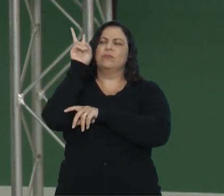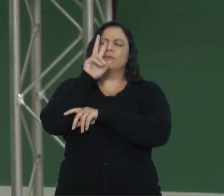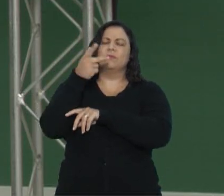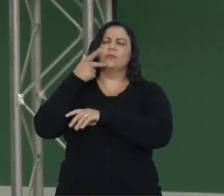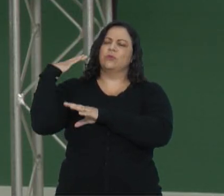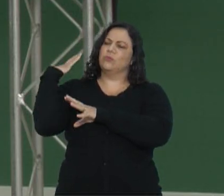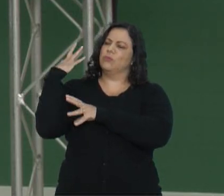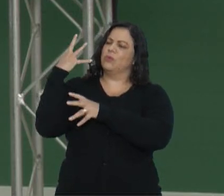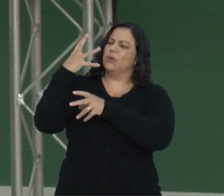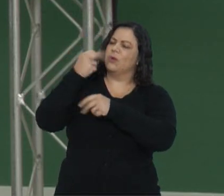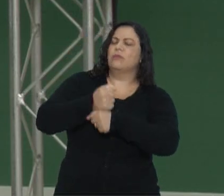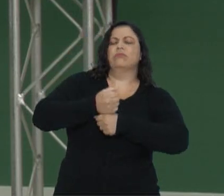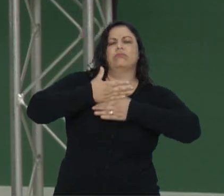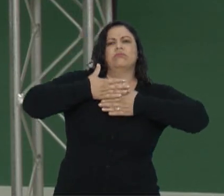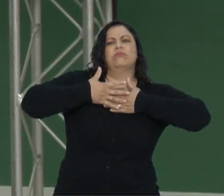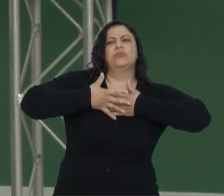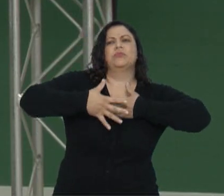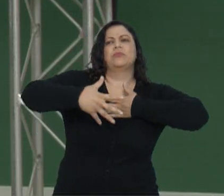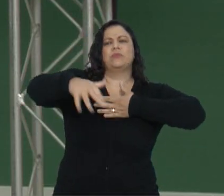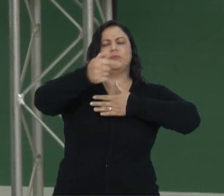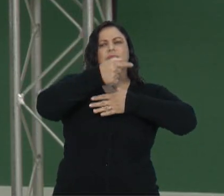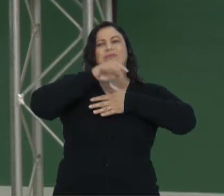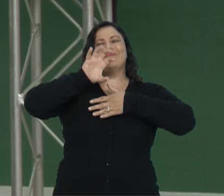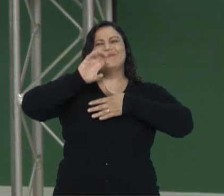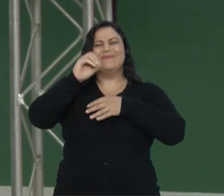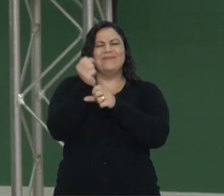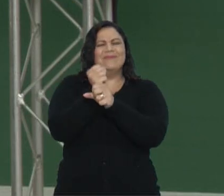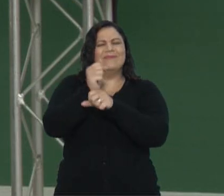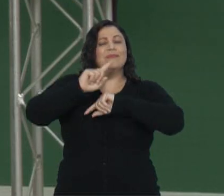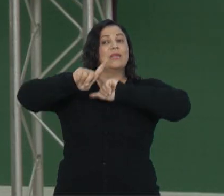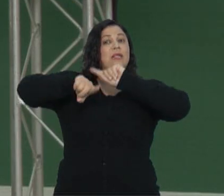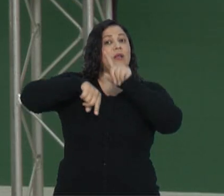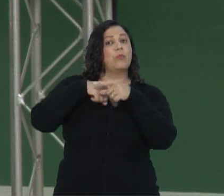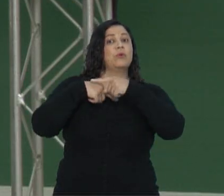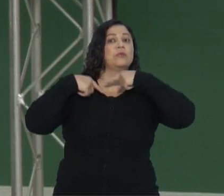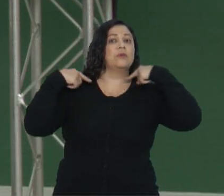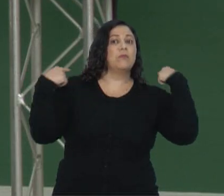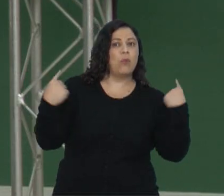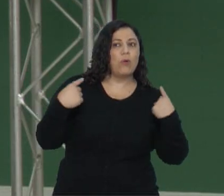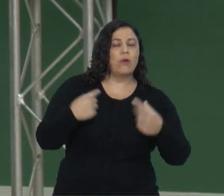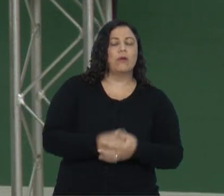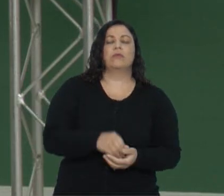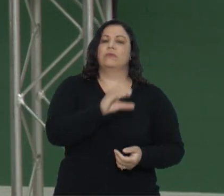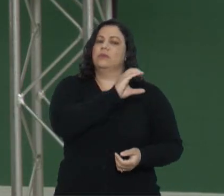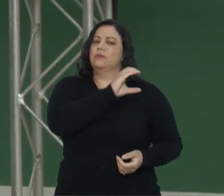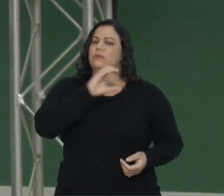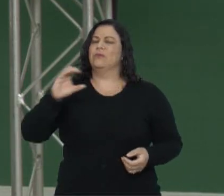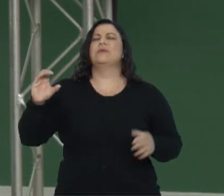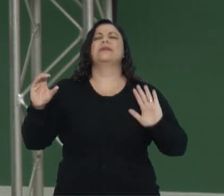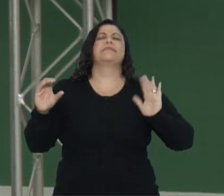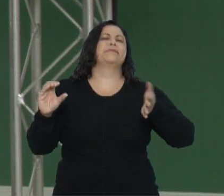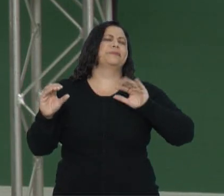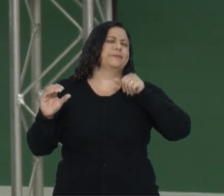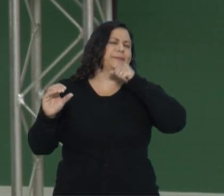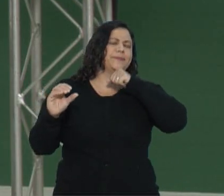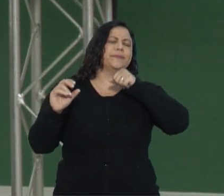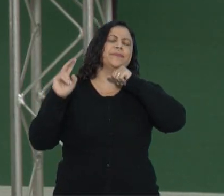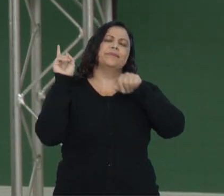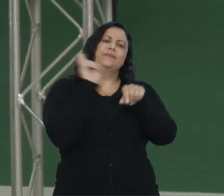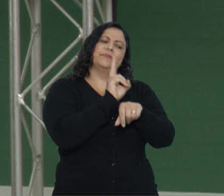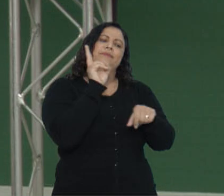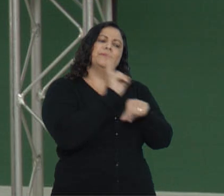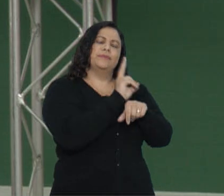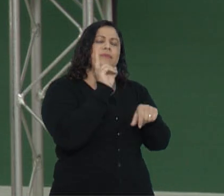depois, né, uma parte depois da sua morte, por uma cunhada já idosa que cuidou dele.